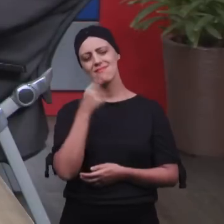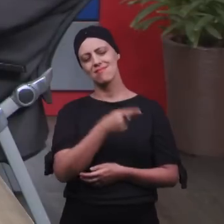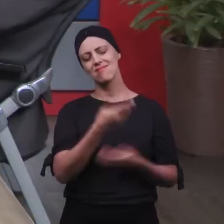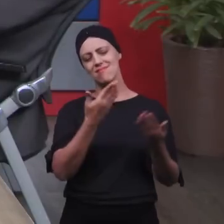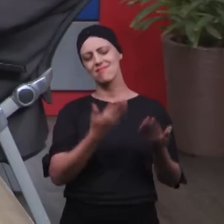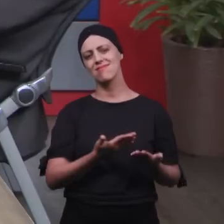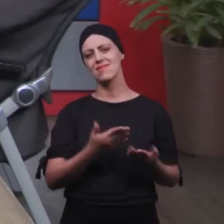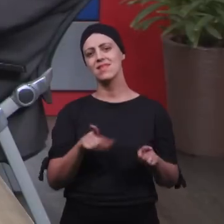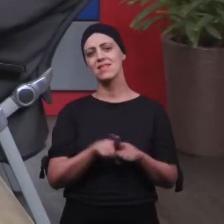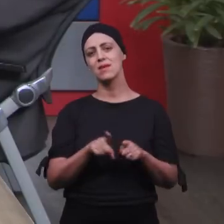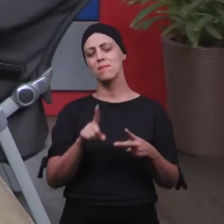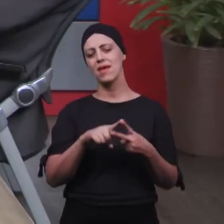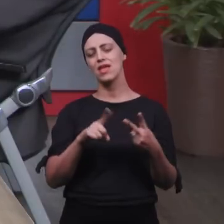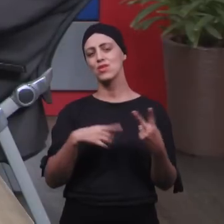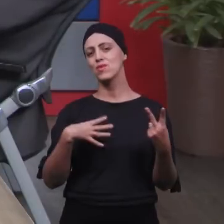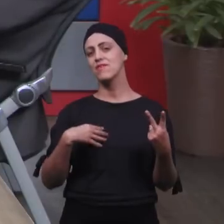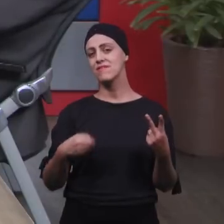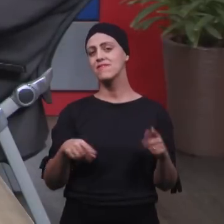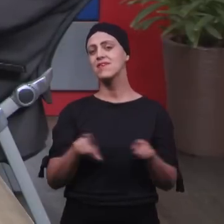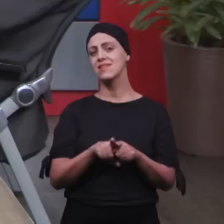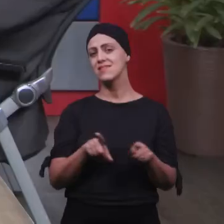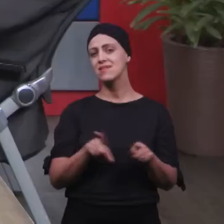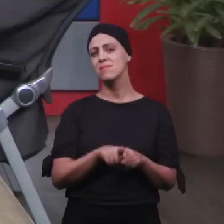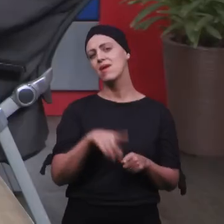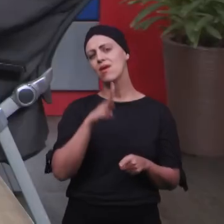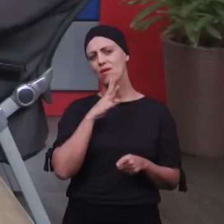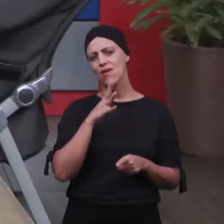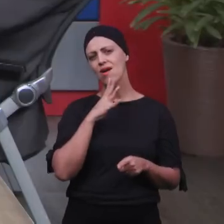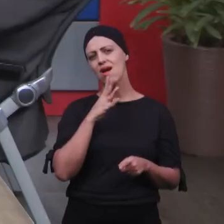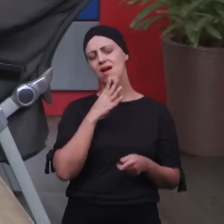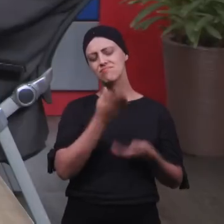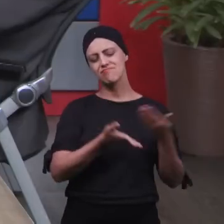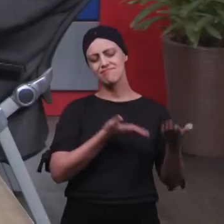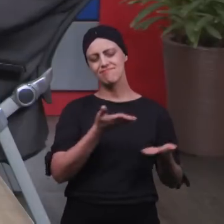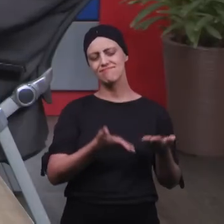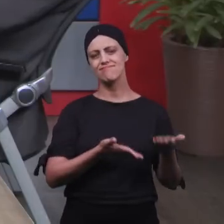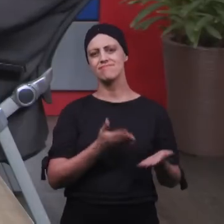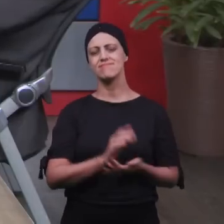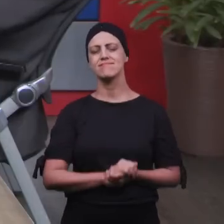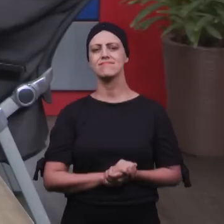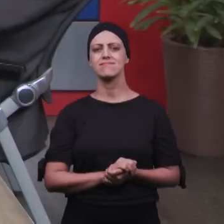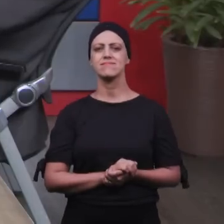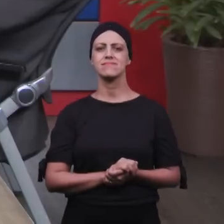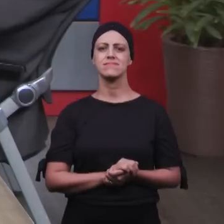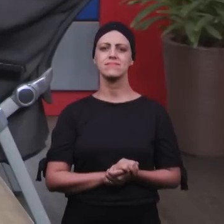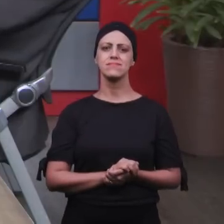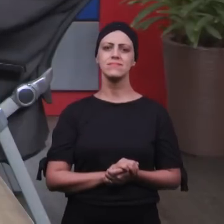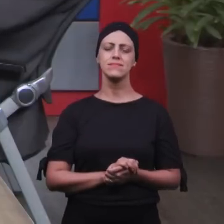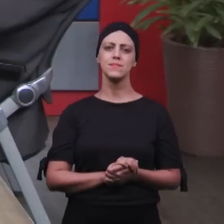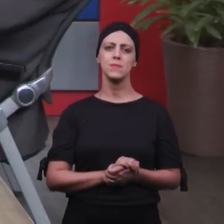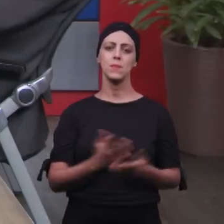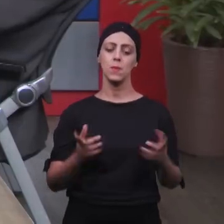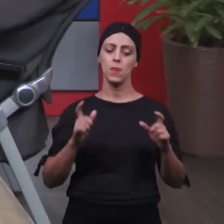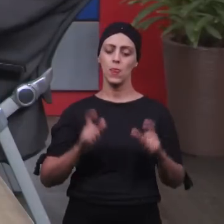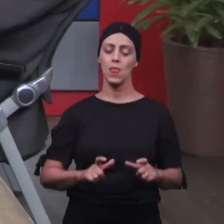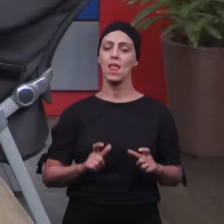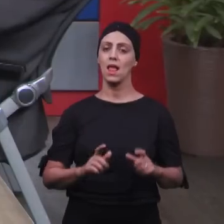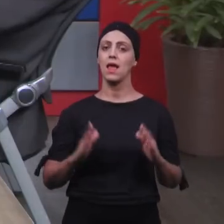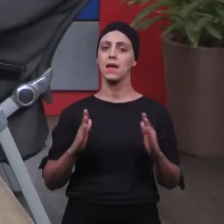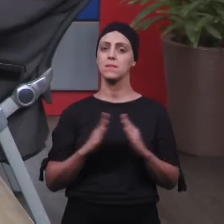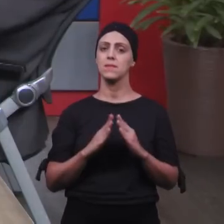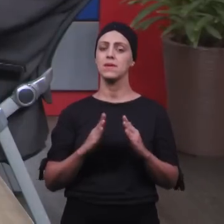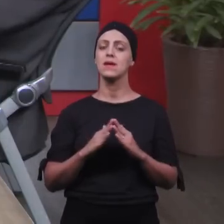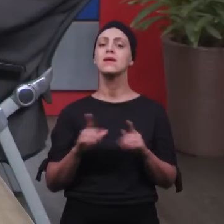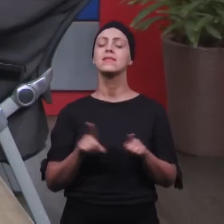filhas foram criadas nesse ambiente, né? Enfim, morei ali. Na época passei uns dias no Chile,